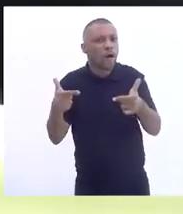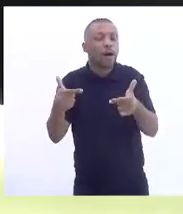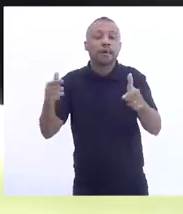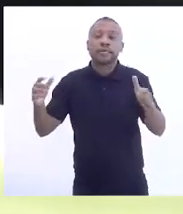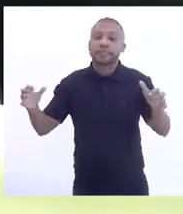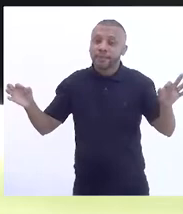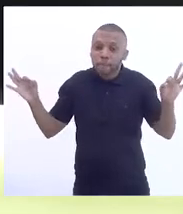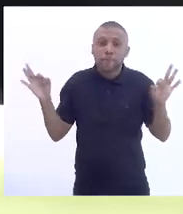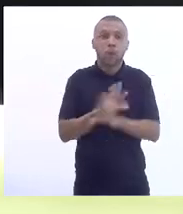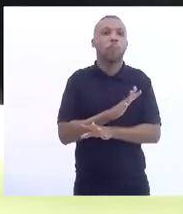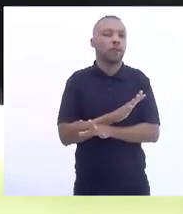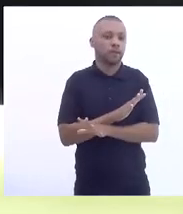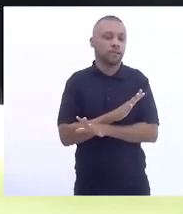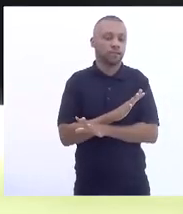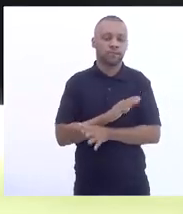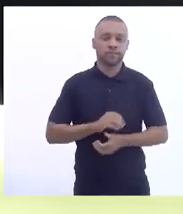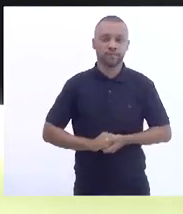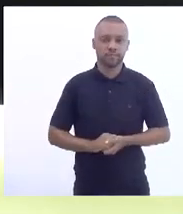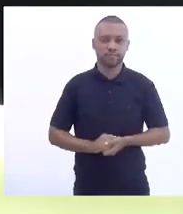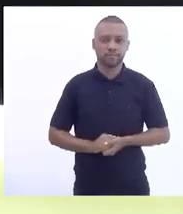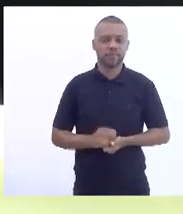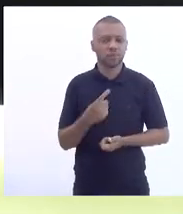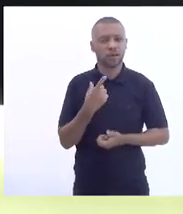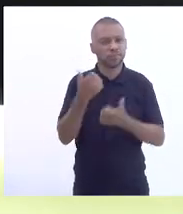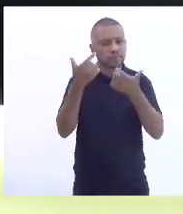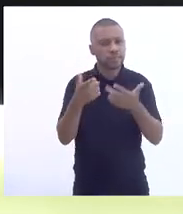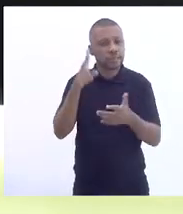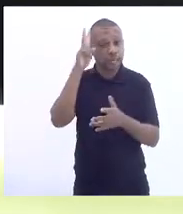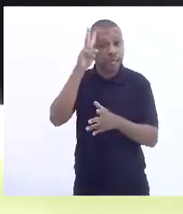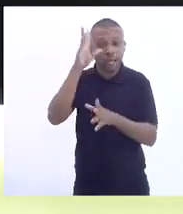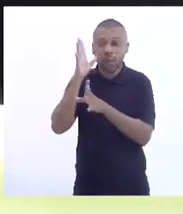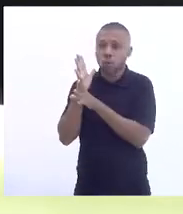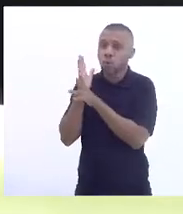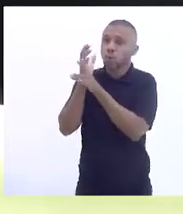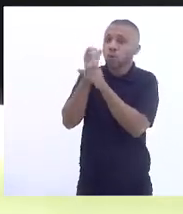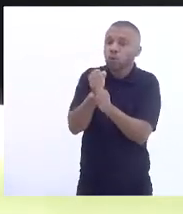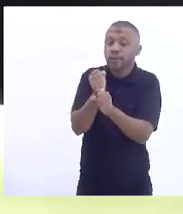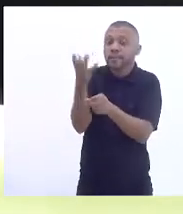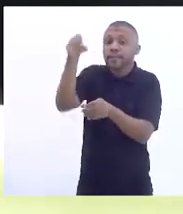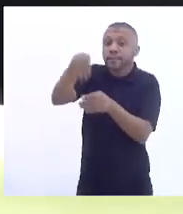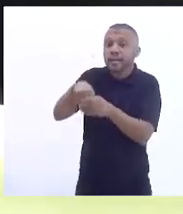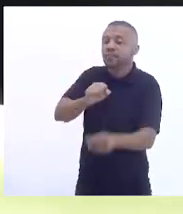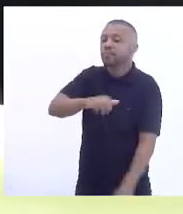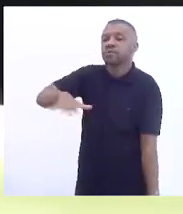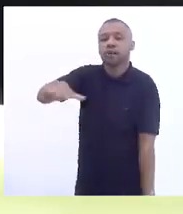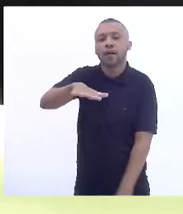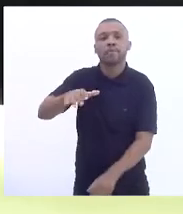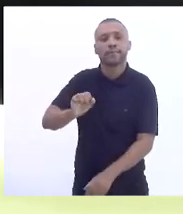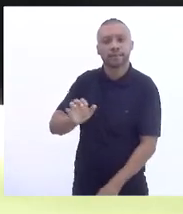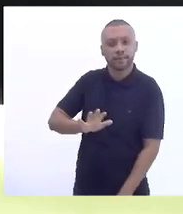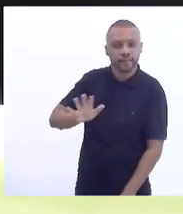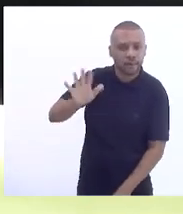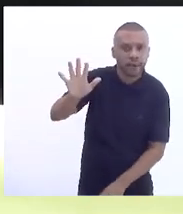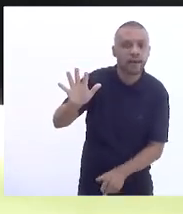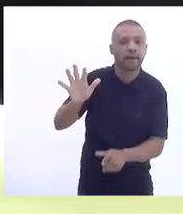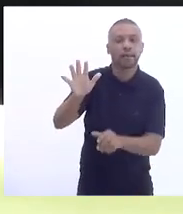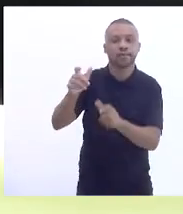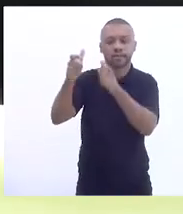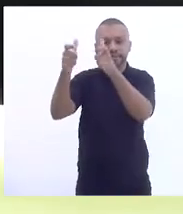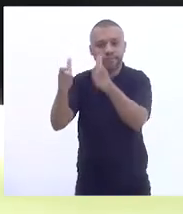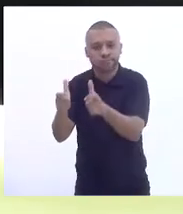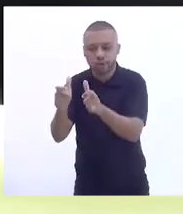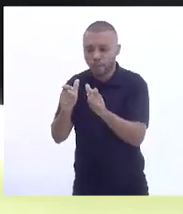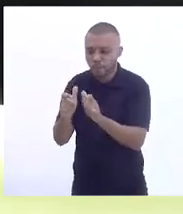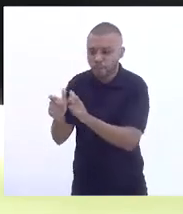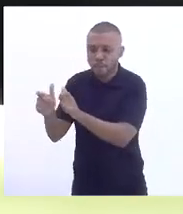Integral a gente fala historicamente no âmbito das favelas dos espaços